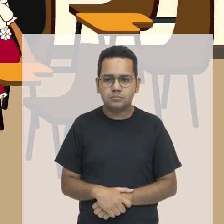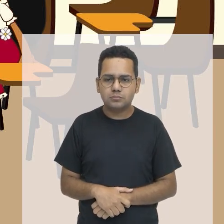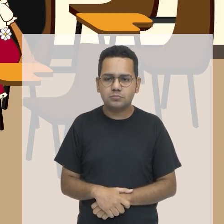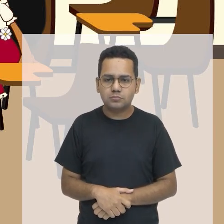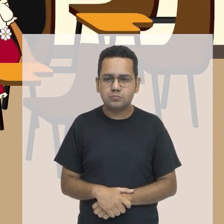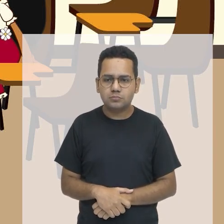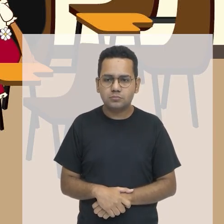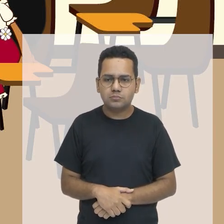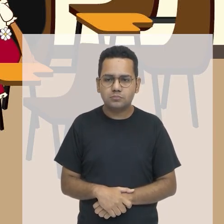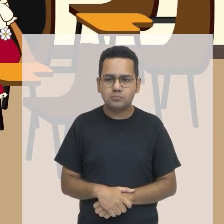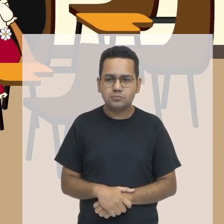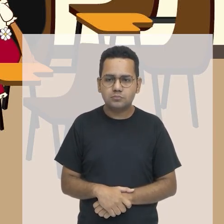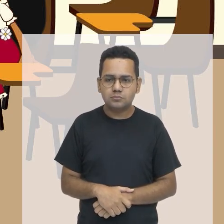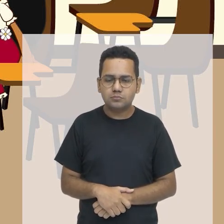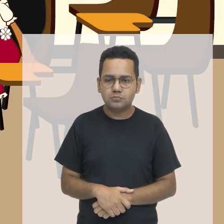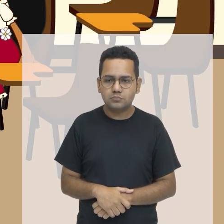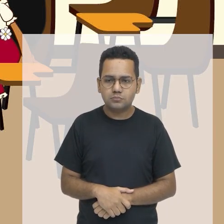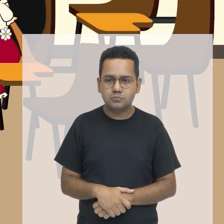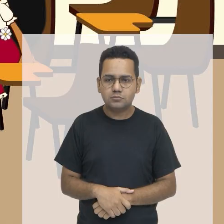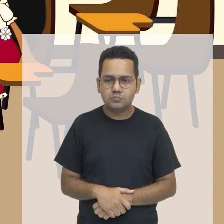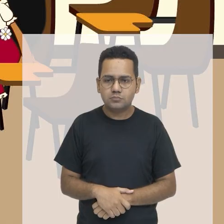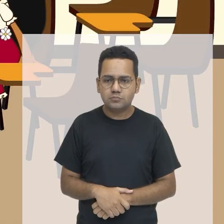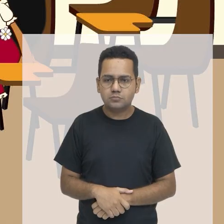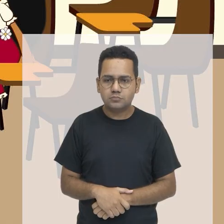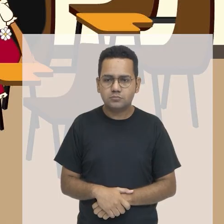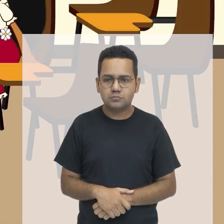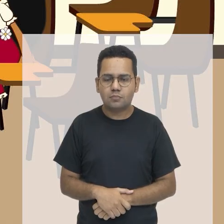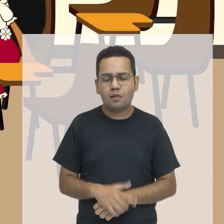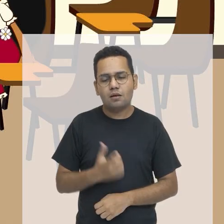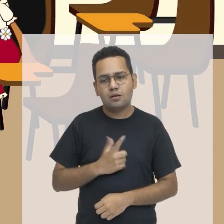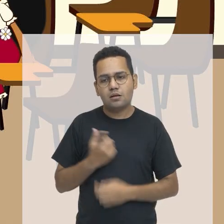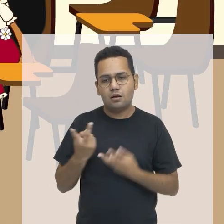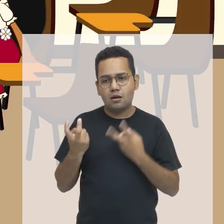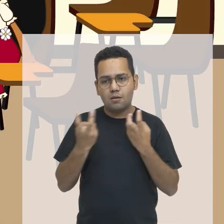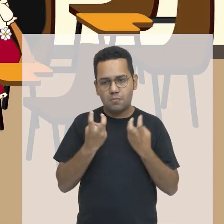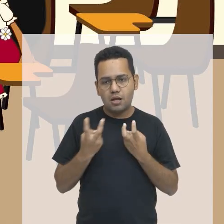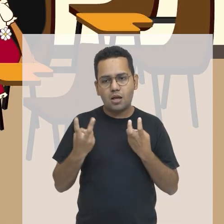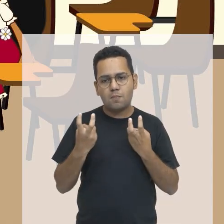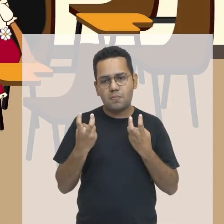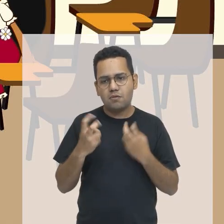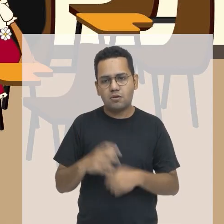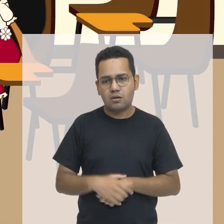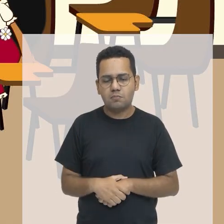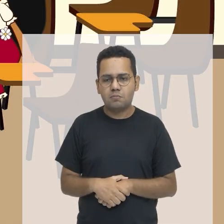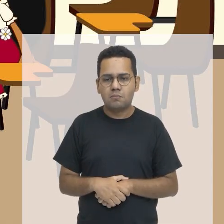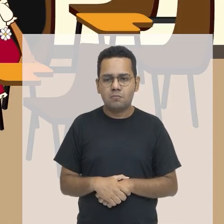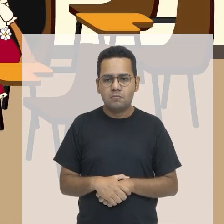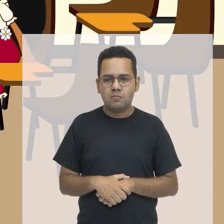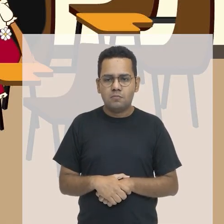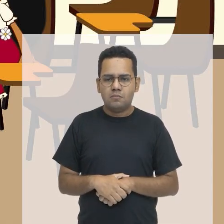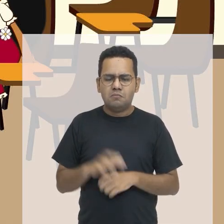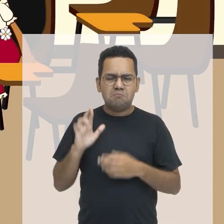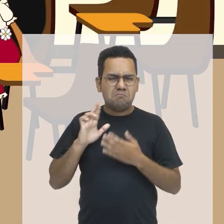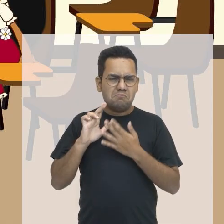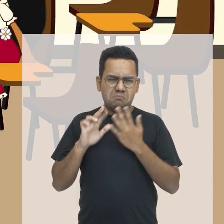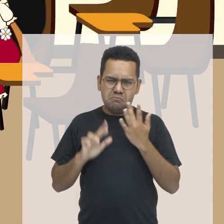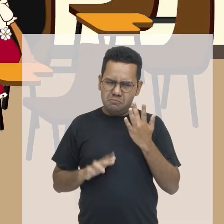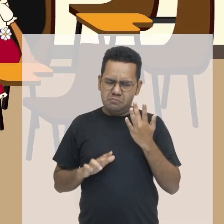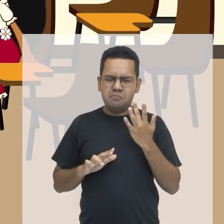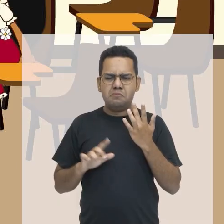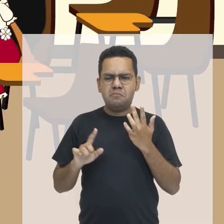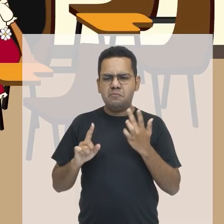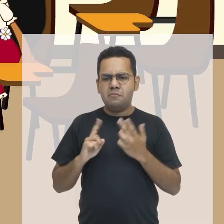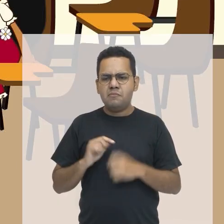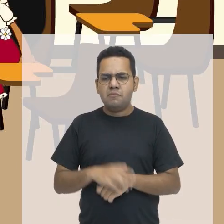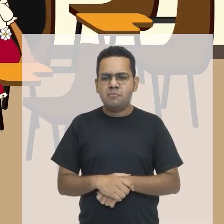significa pistas, tá? Então essas pistas que a gente percebe, né, nesse personagem aqui, eles podem indicar, dentre outras coisas,